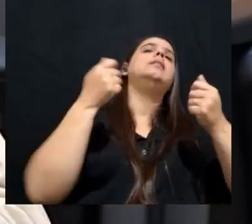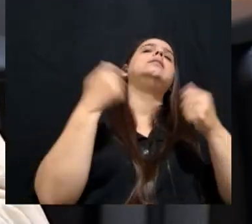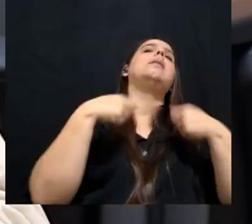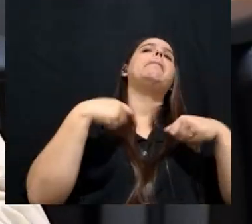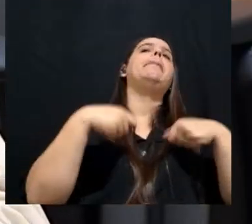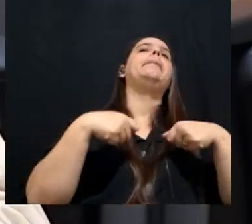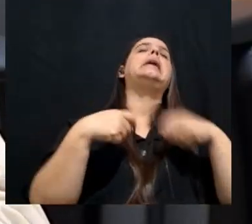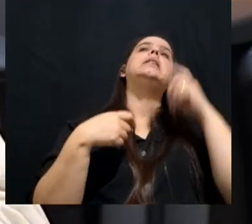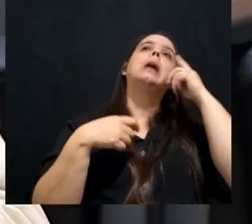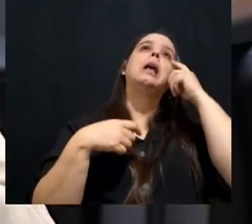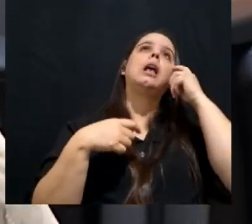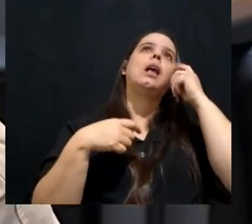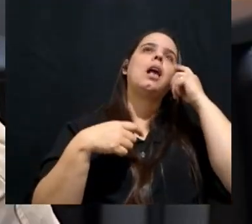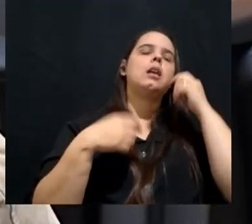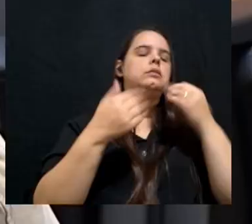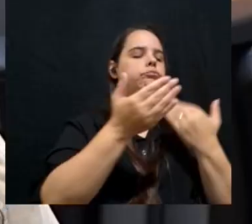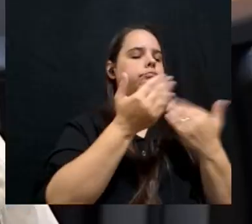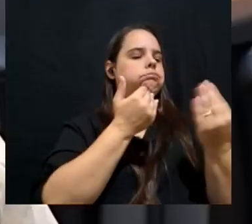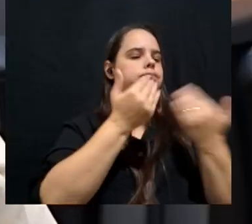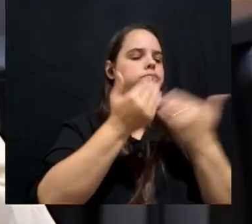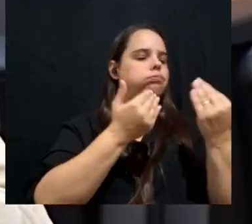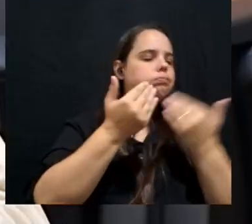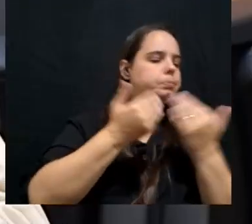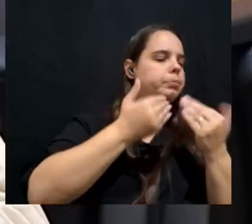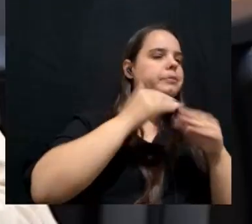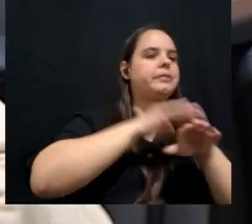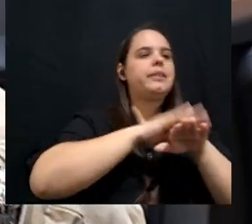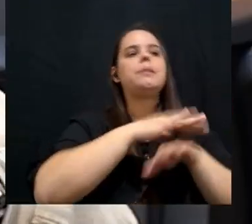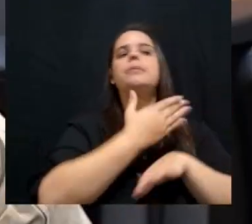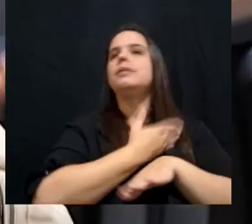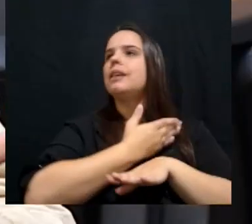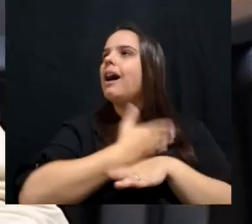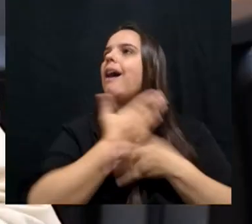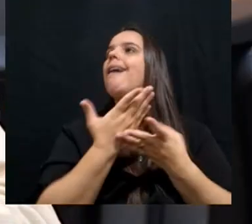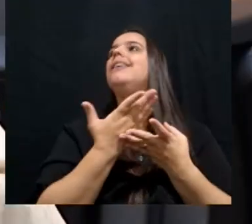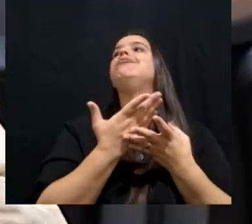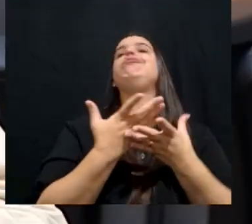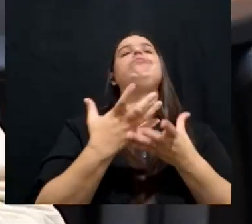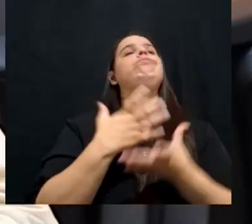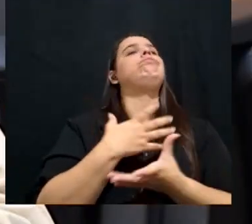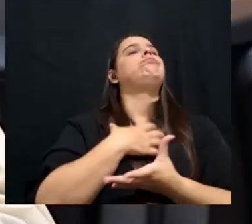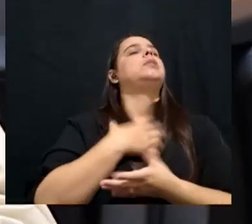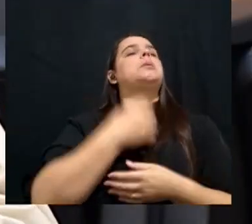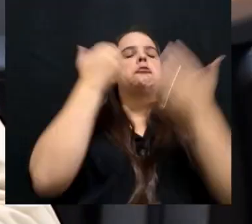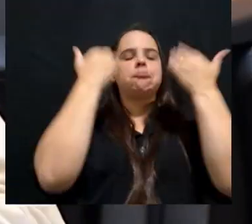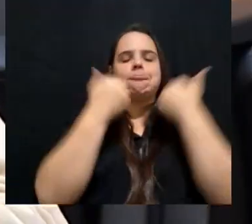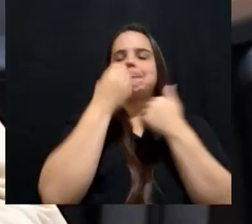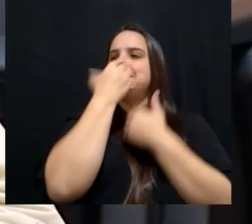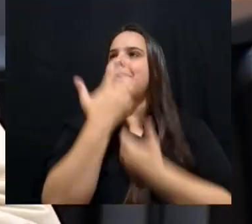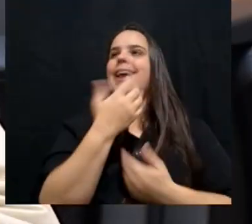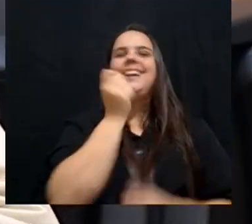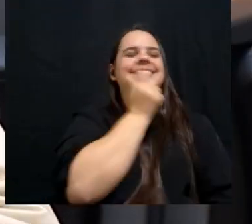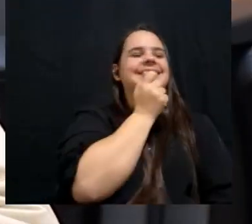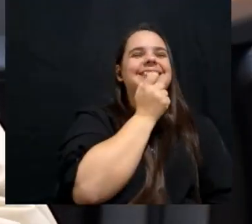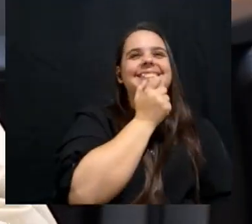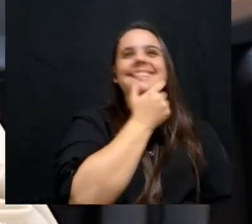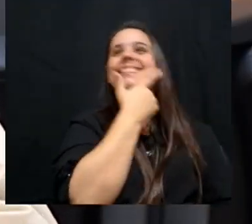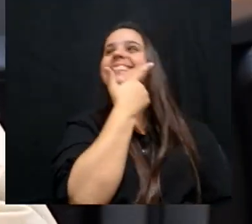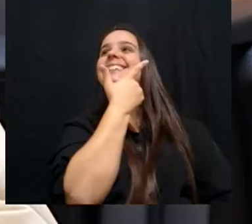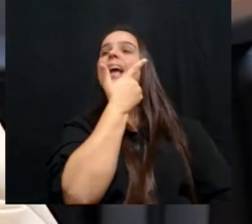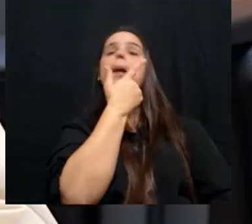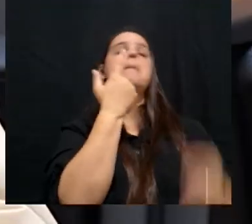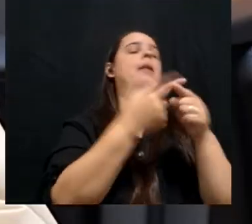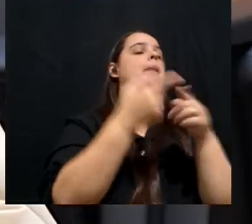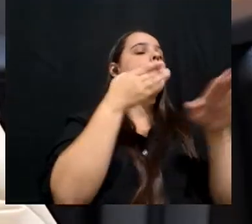a socialização no território, eles poderem ali se sentir bem, dar risada, participar de algo.